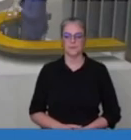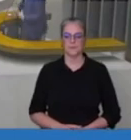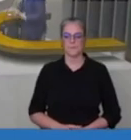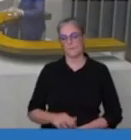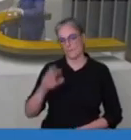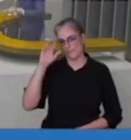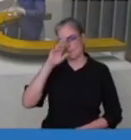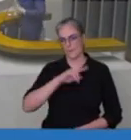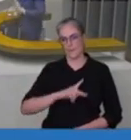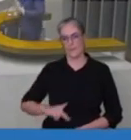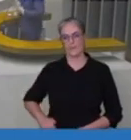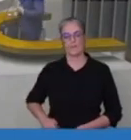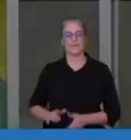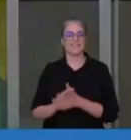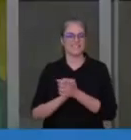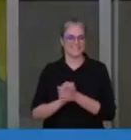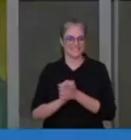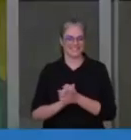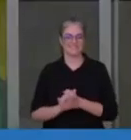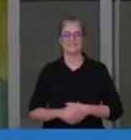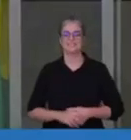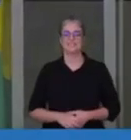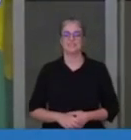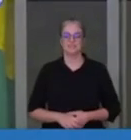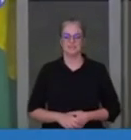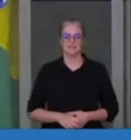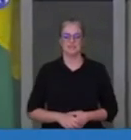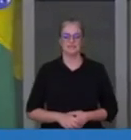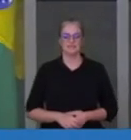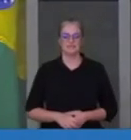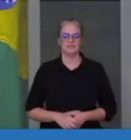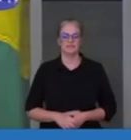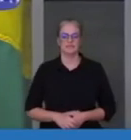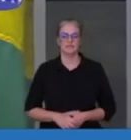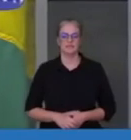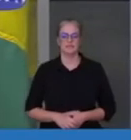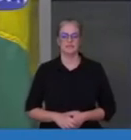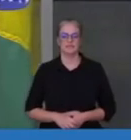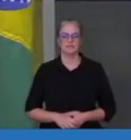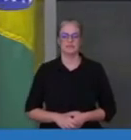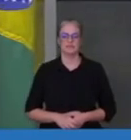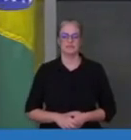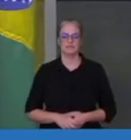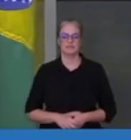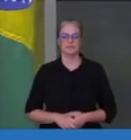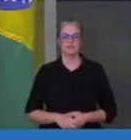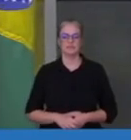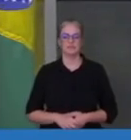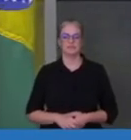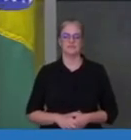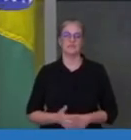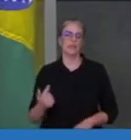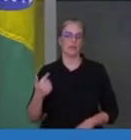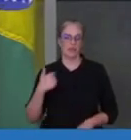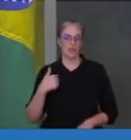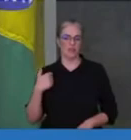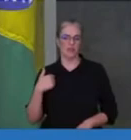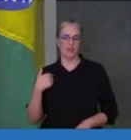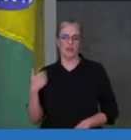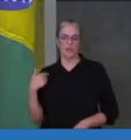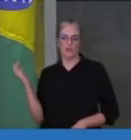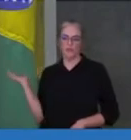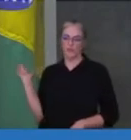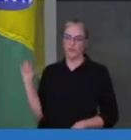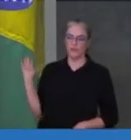Senhor presidente, eu estava a caminho daqui do plenário e pude